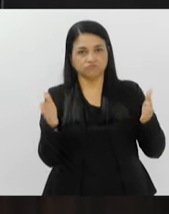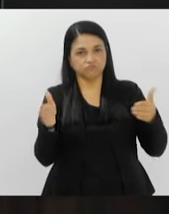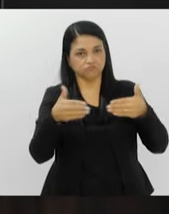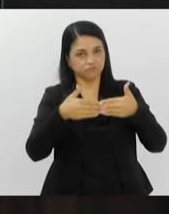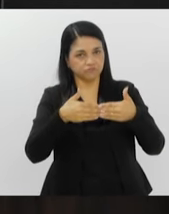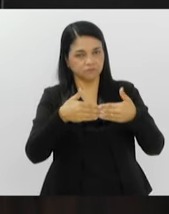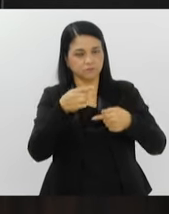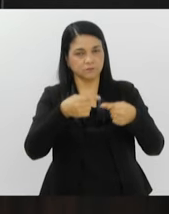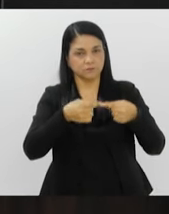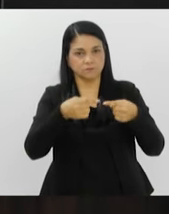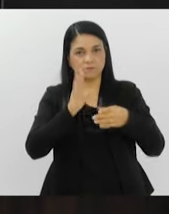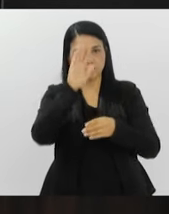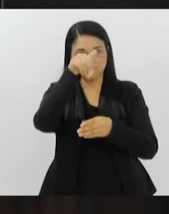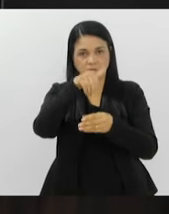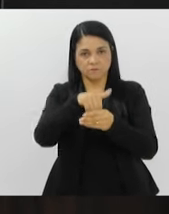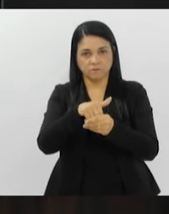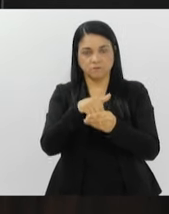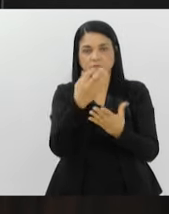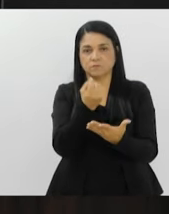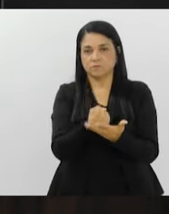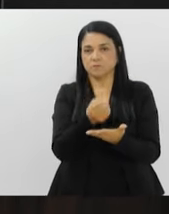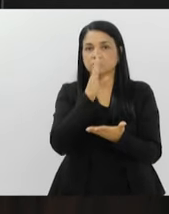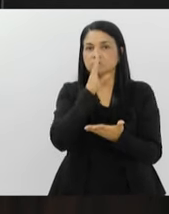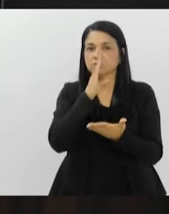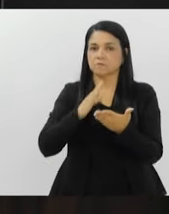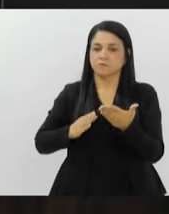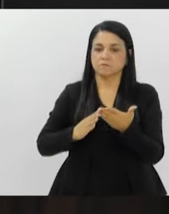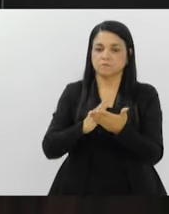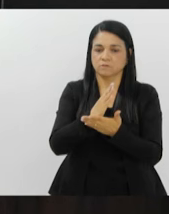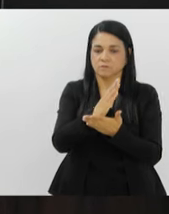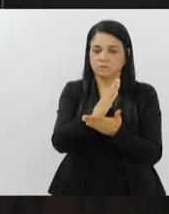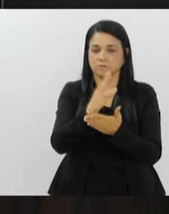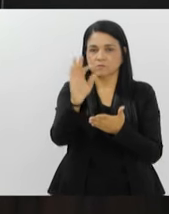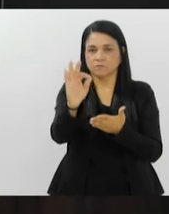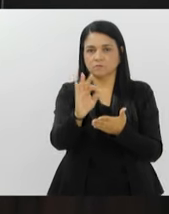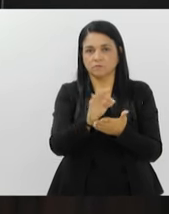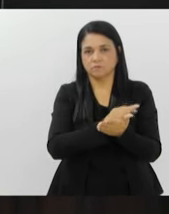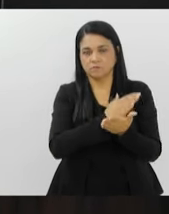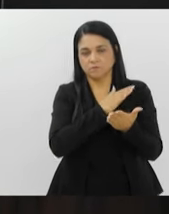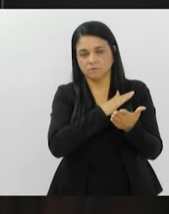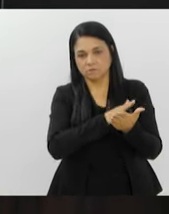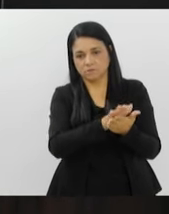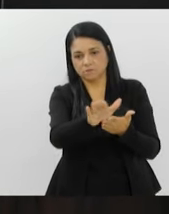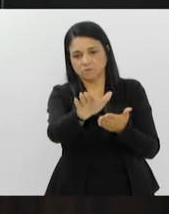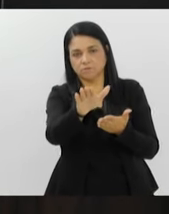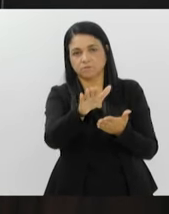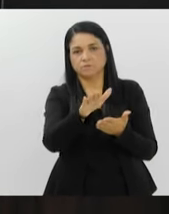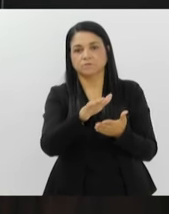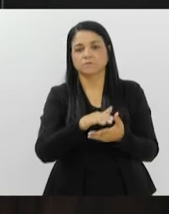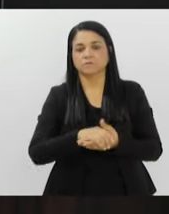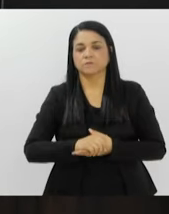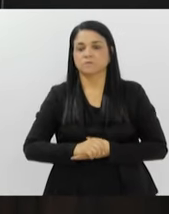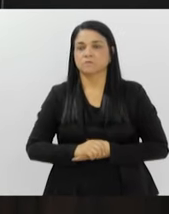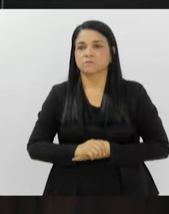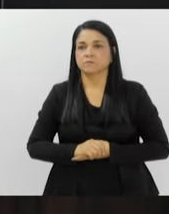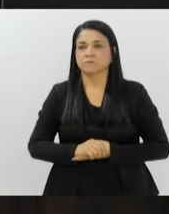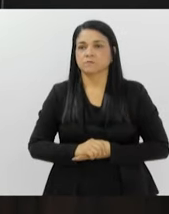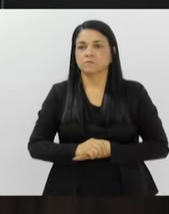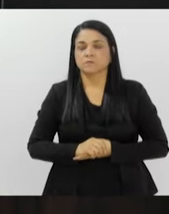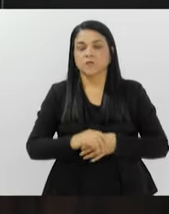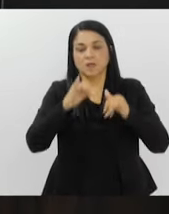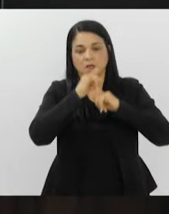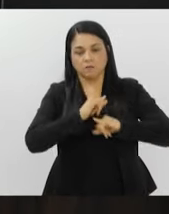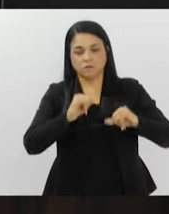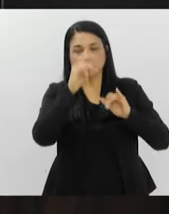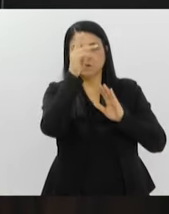Queira discutir encerrada a discussão em votação seos que aprova permane como estão aprovado vai a promulgação